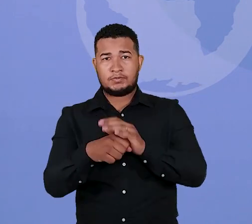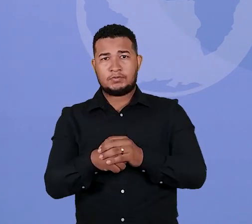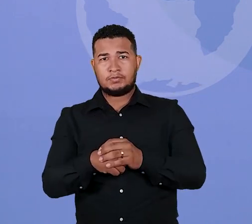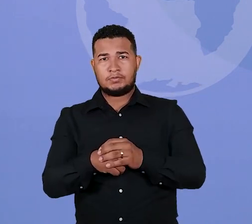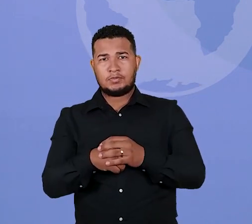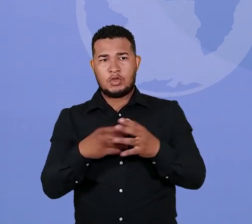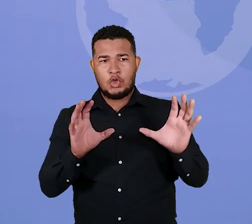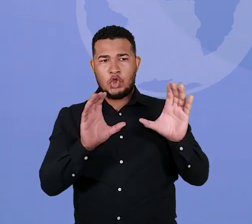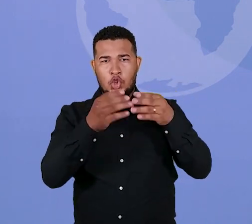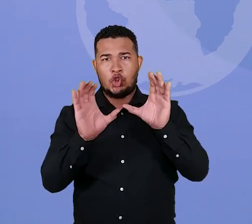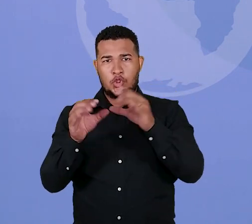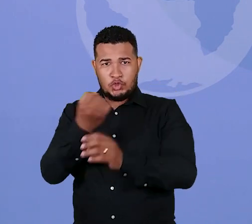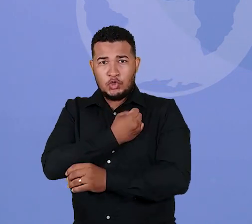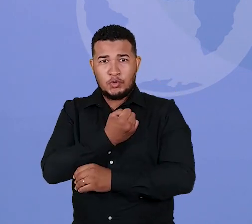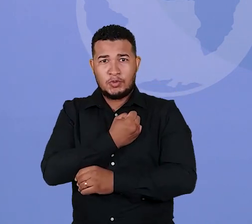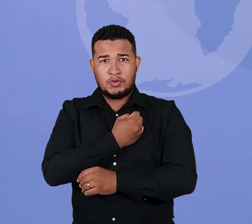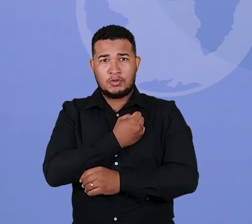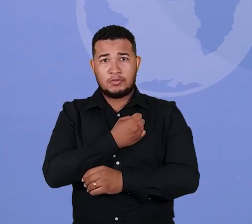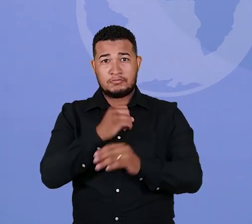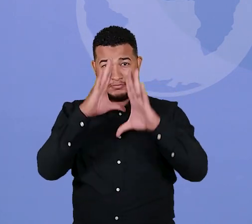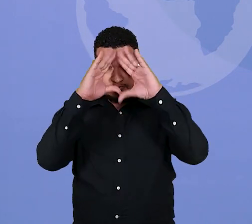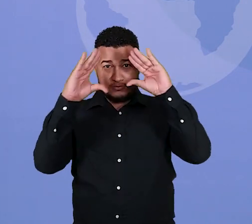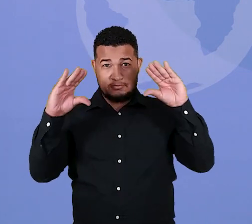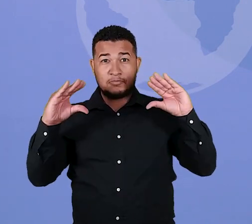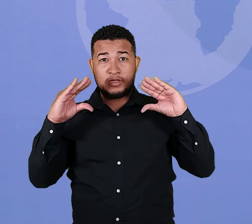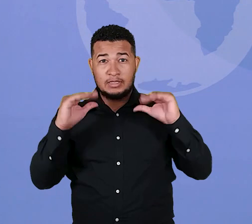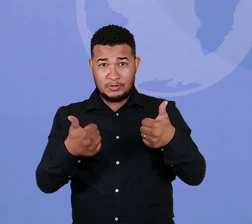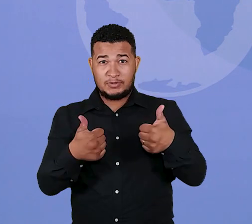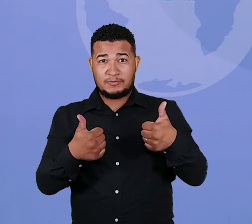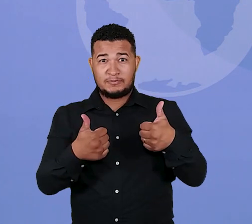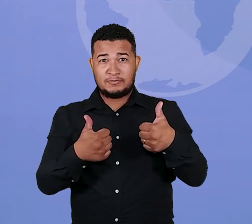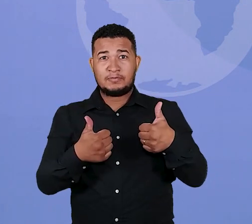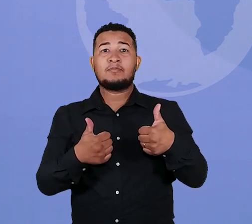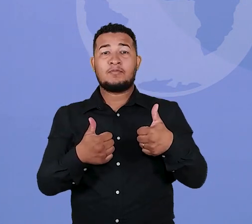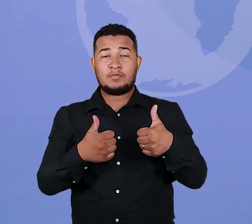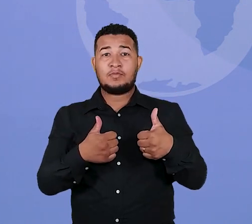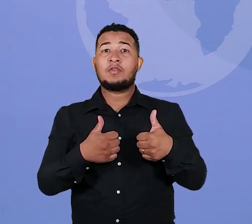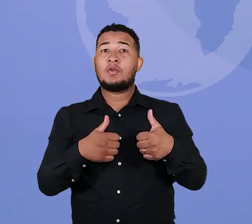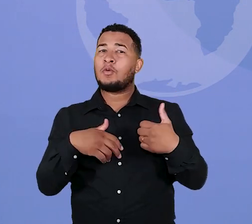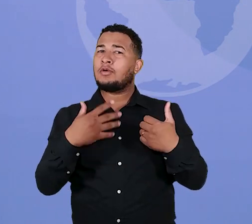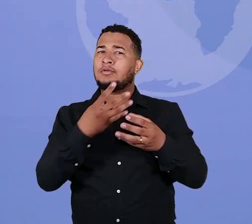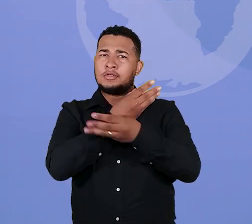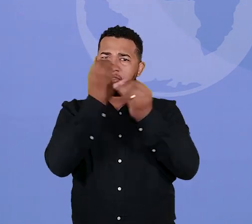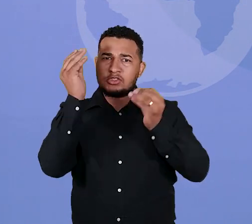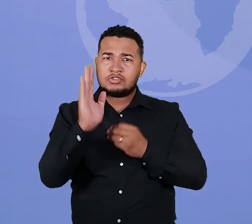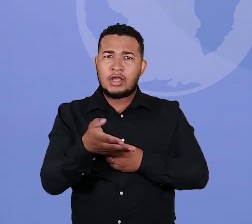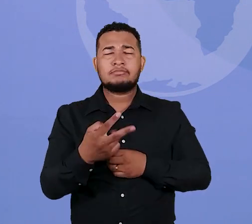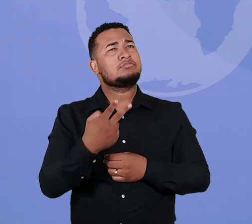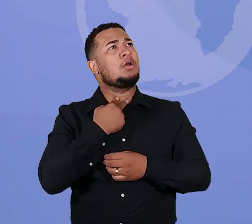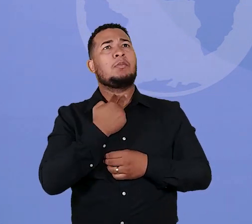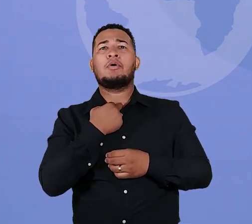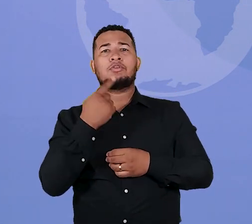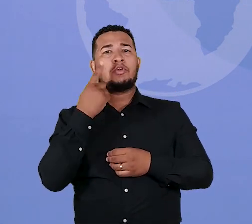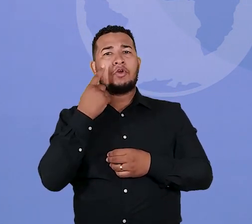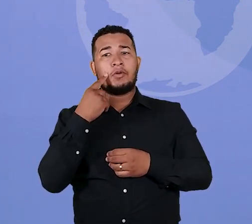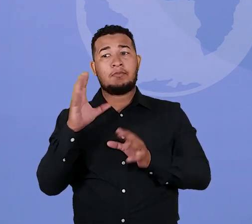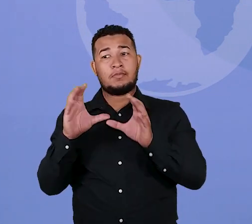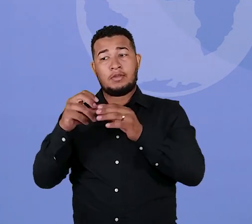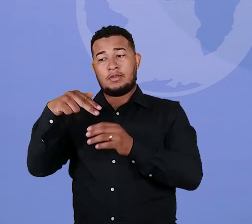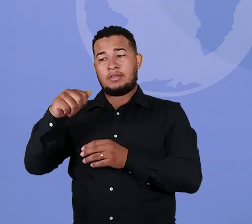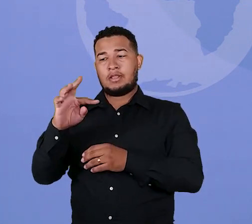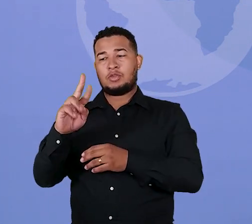Pergunto-lhes, conjuntos numéricos. Tá tranquilo? Quais são os... Já esqueceu? Não pode isso. Já esqueceu? Olha